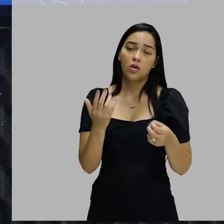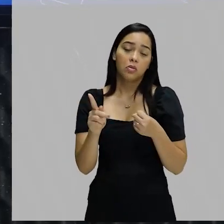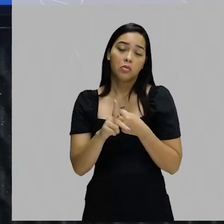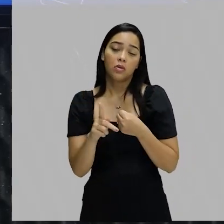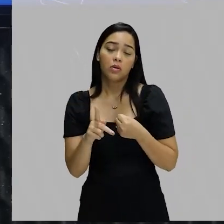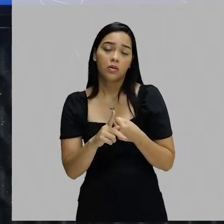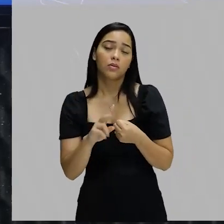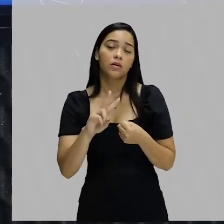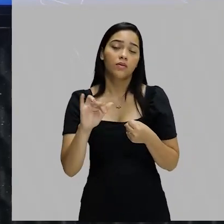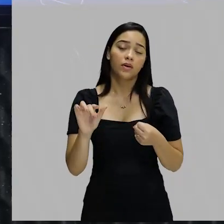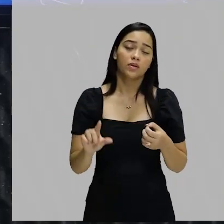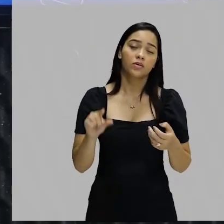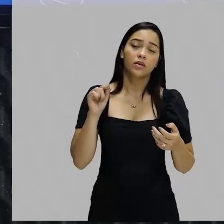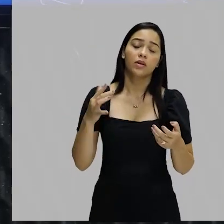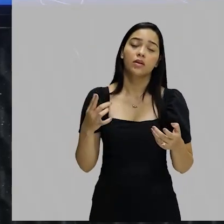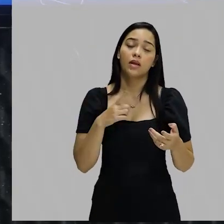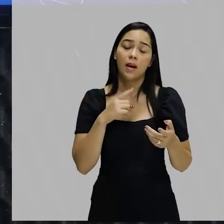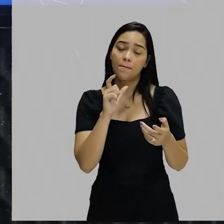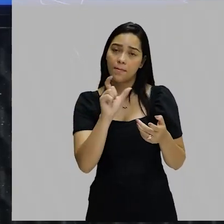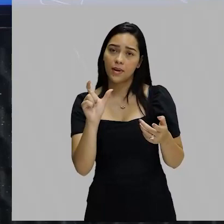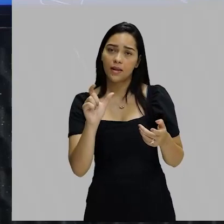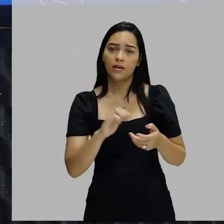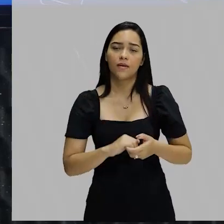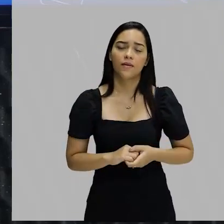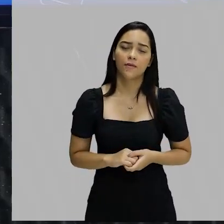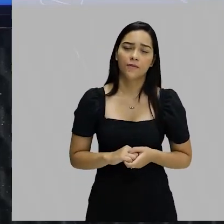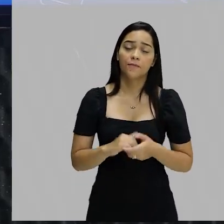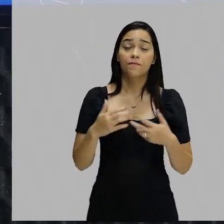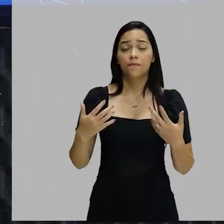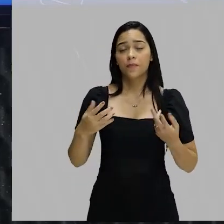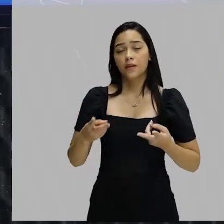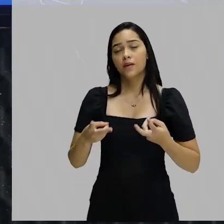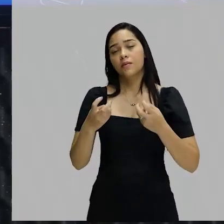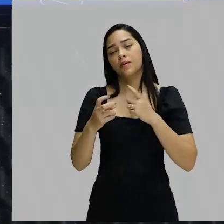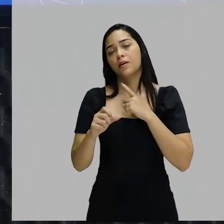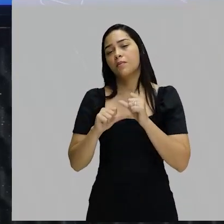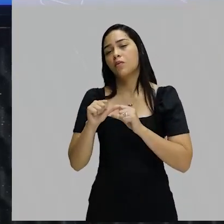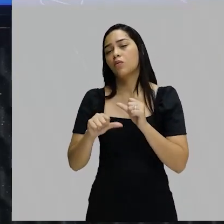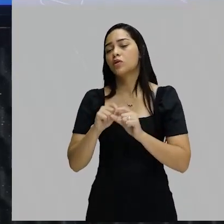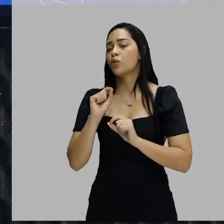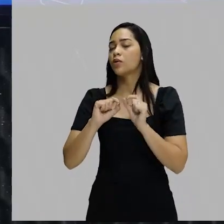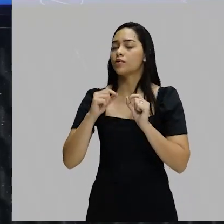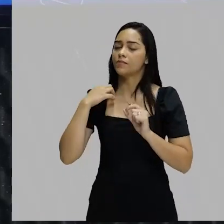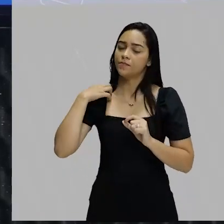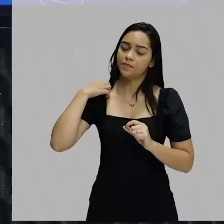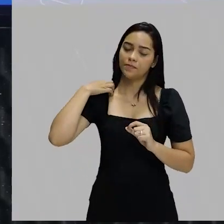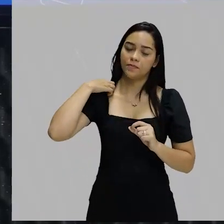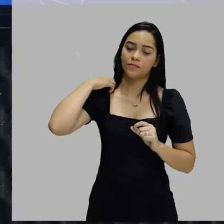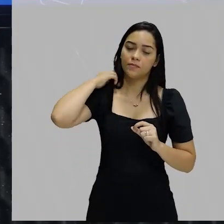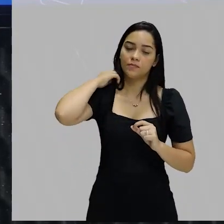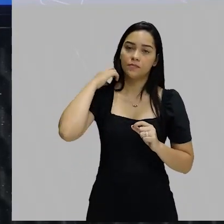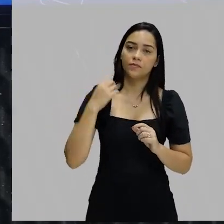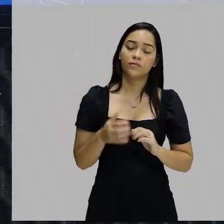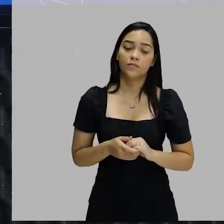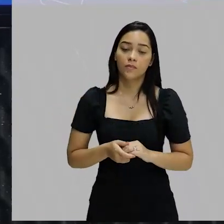vai determinar a palavra, tá certo? Então, observem que aqui muda apenas o determinante. O colega, a